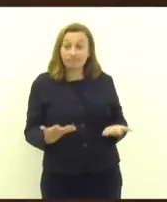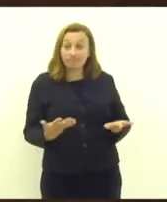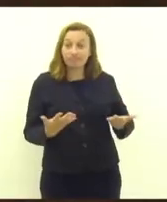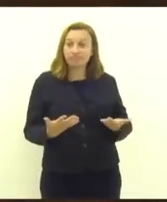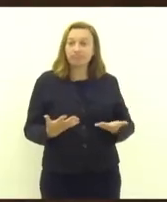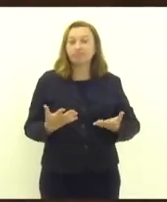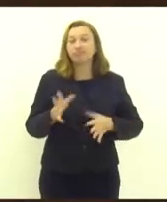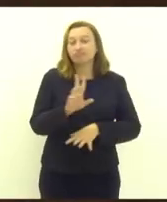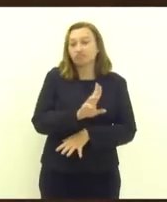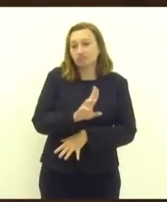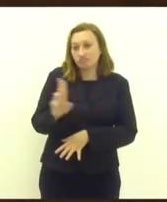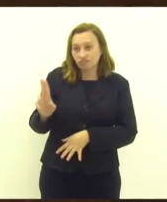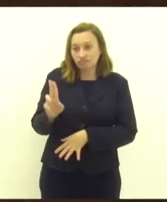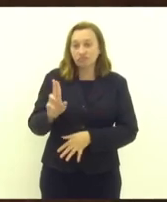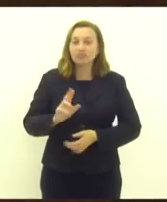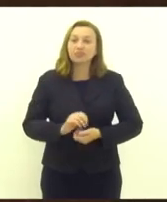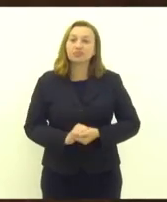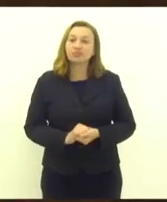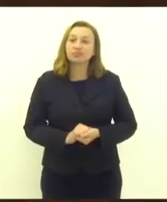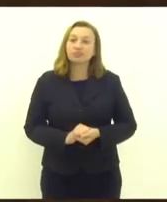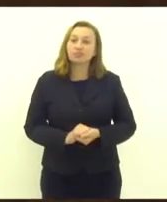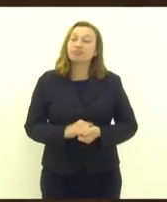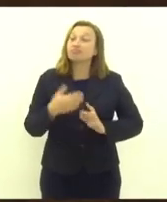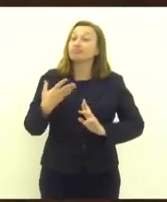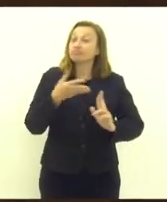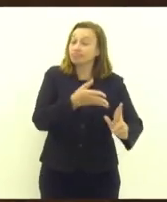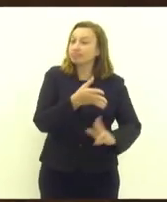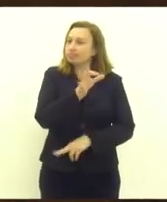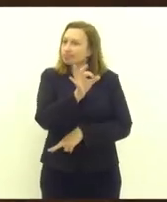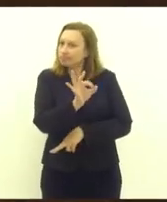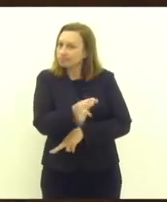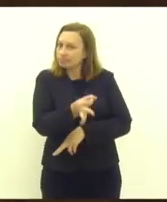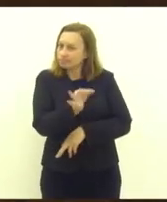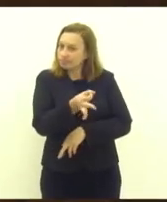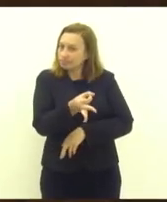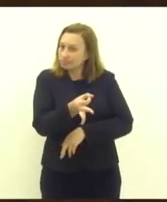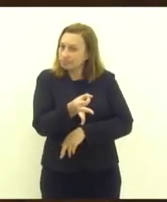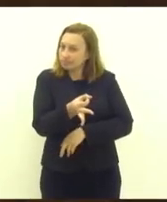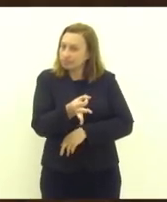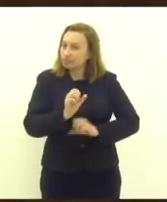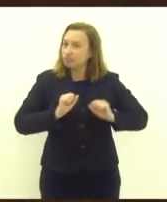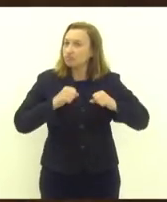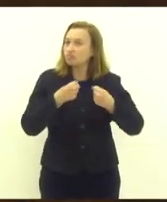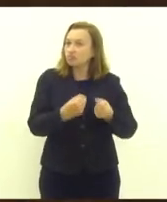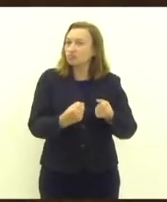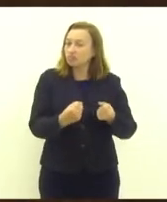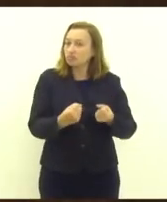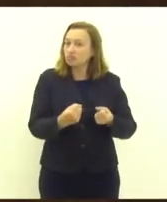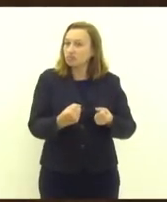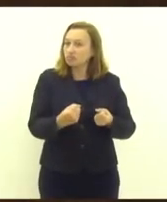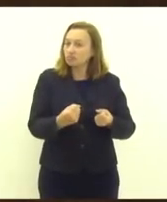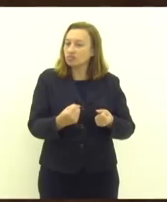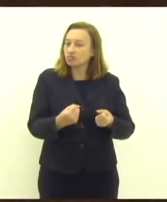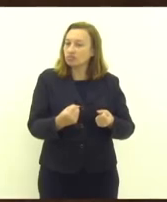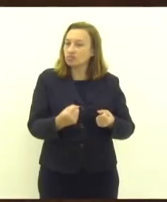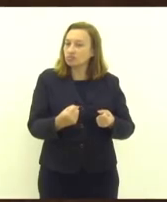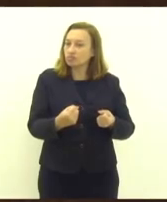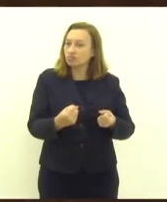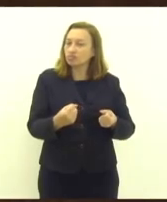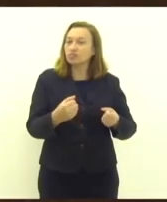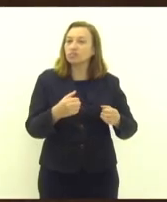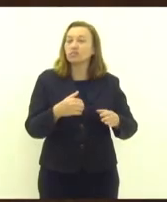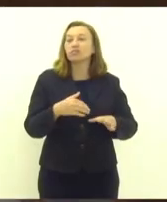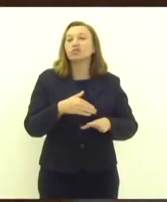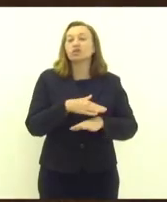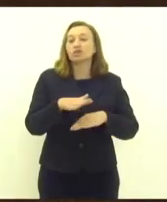é um nome é que representa de certa maneira a o esforço congregado das e dois atores